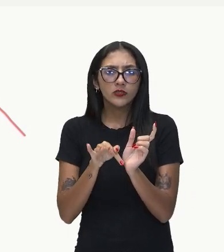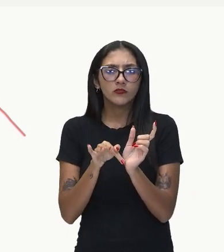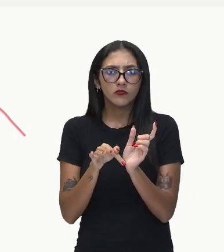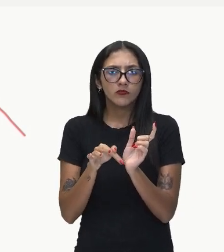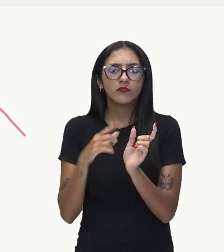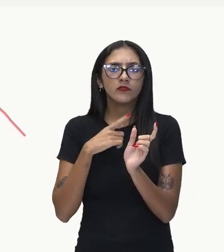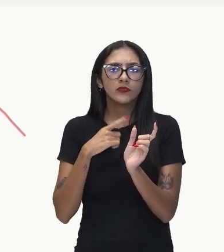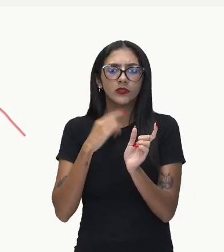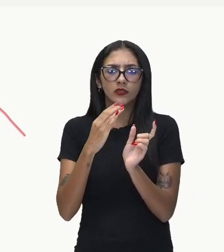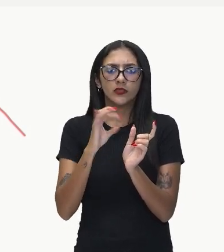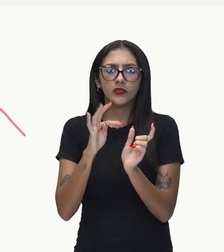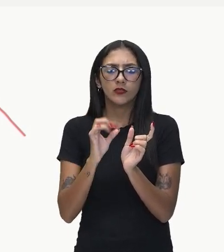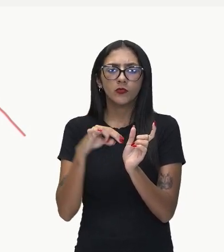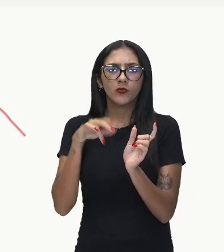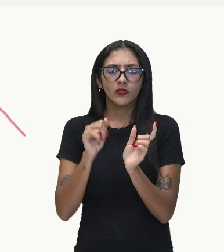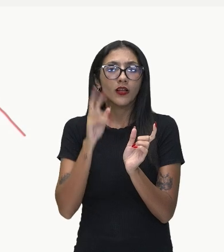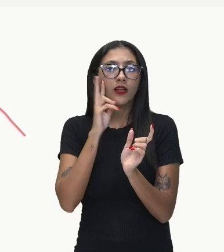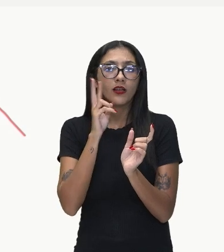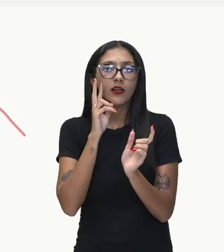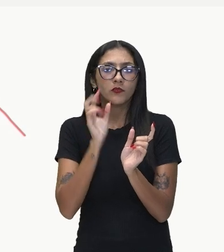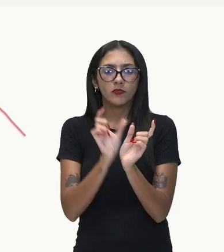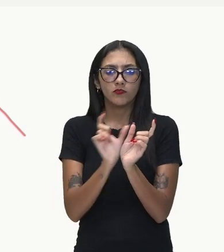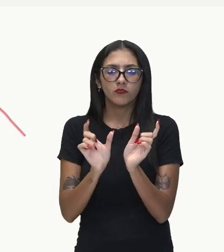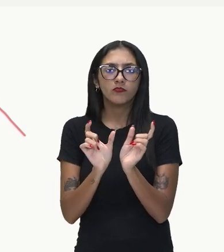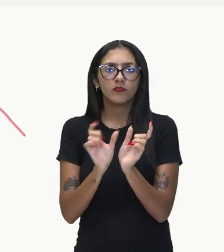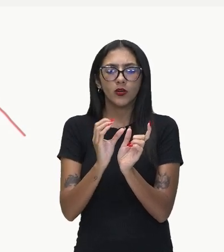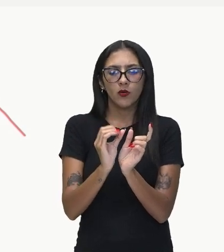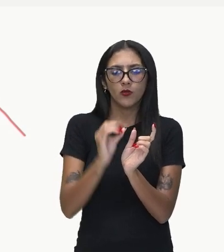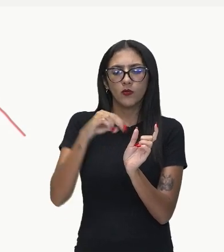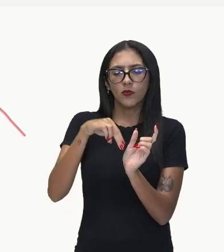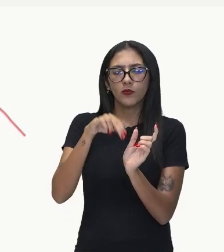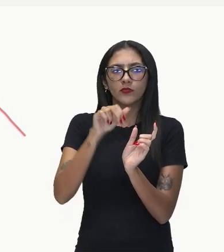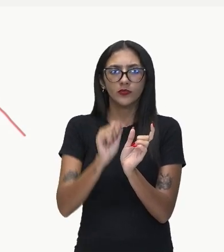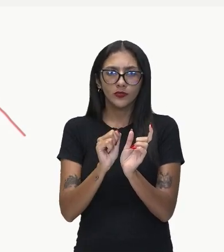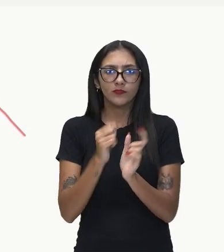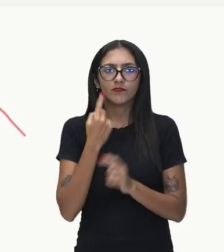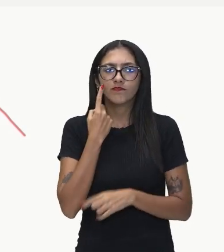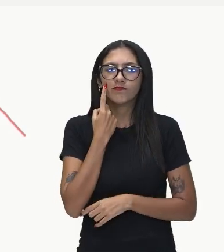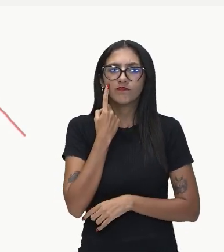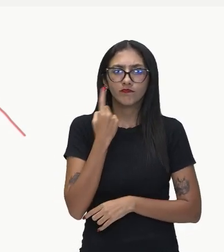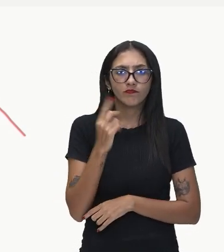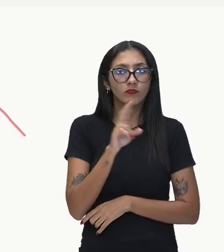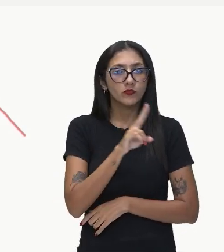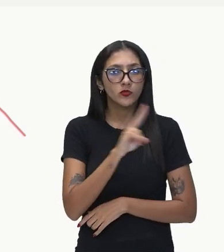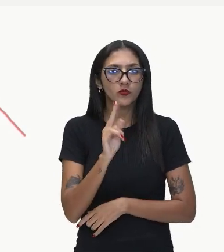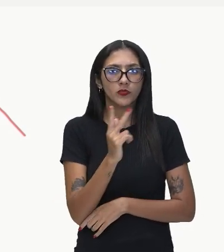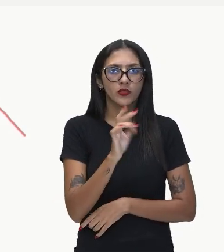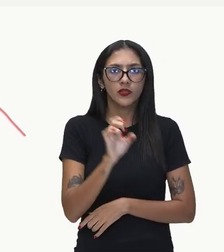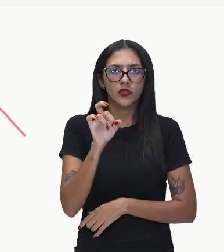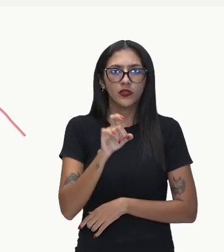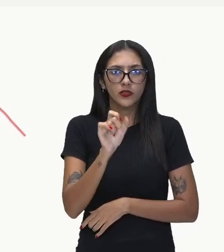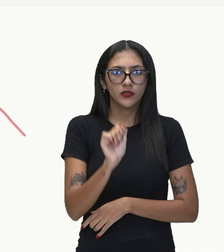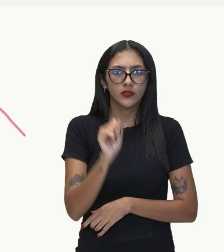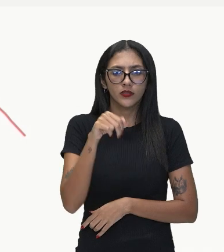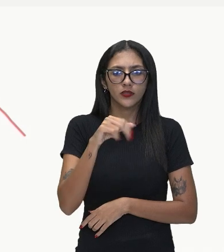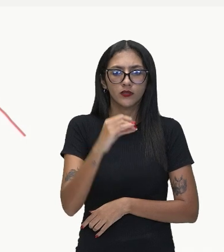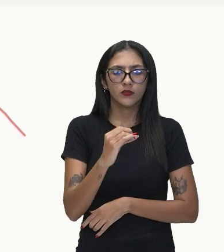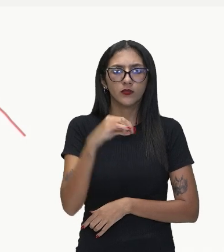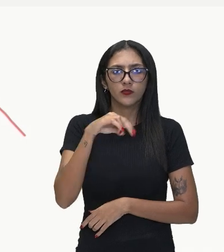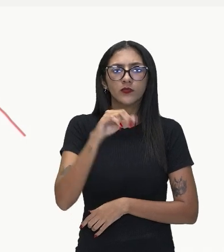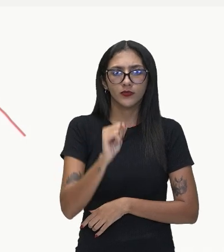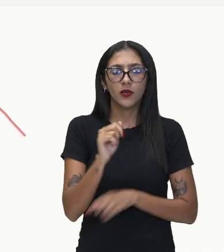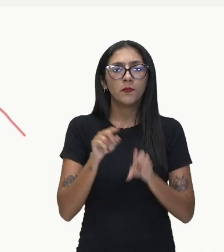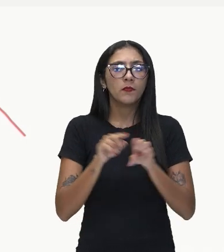uma cetona? É o ona. Aí vai ficar hexanona. E existe aqui, ó, o